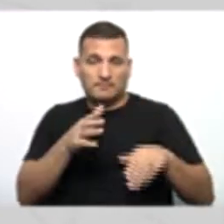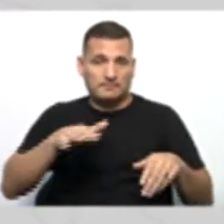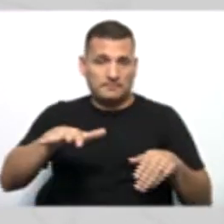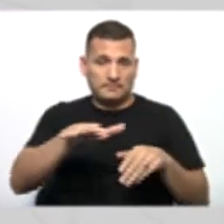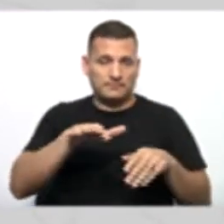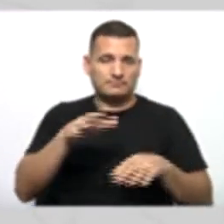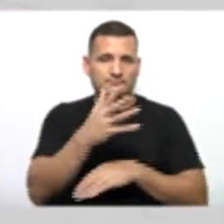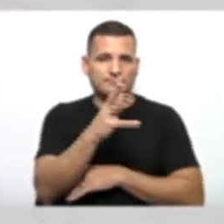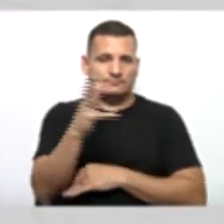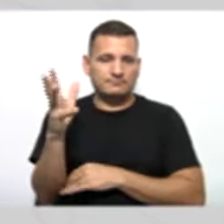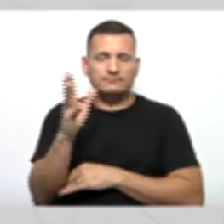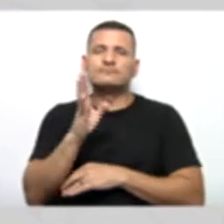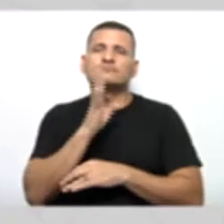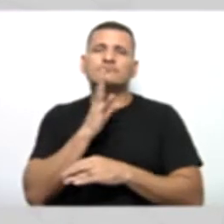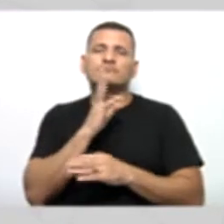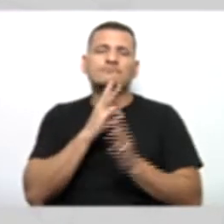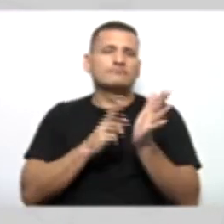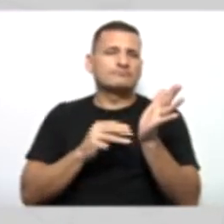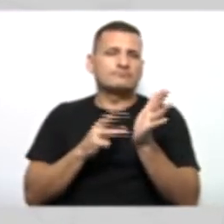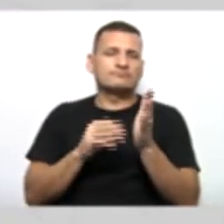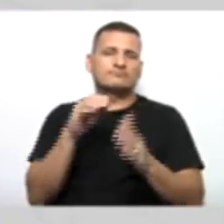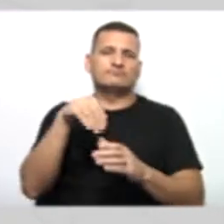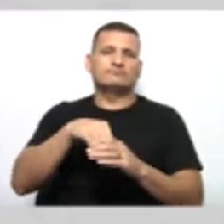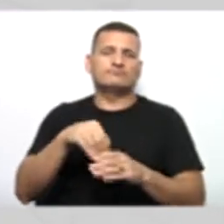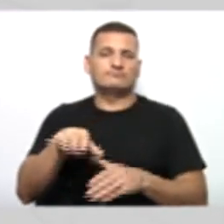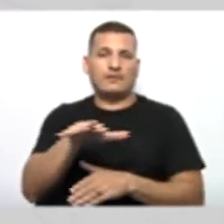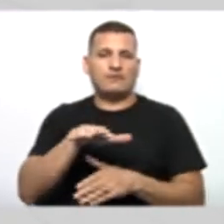técnicas de gestão ambiental aplicadas às cooperativas.